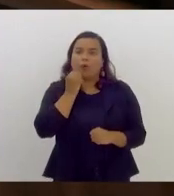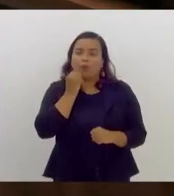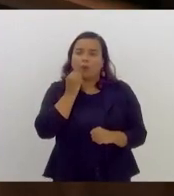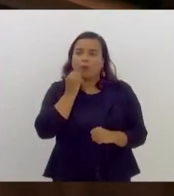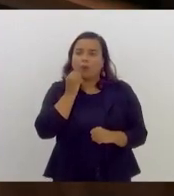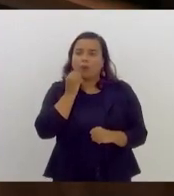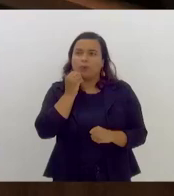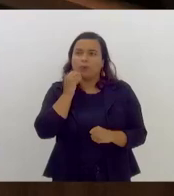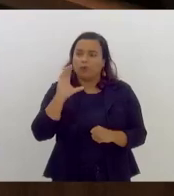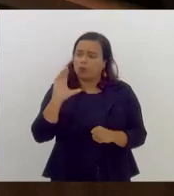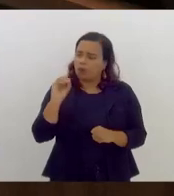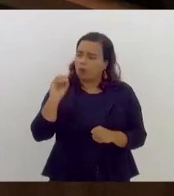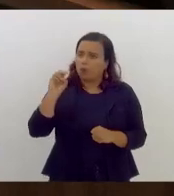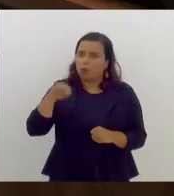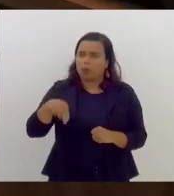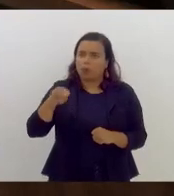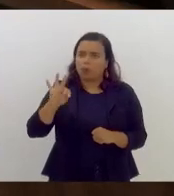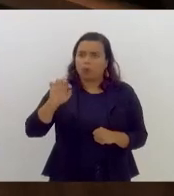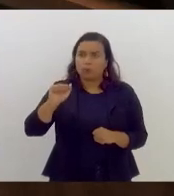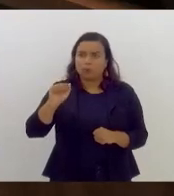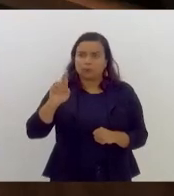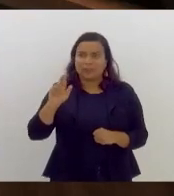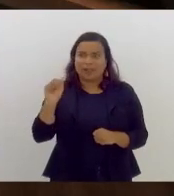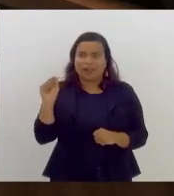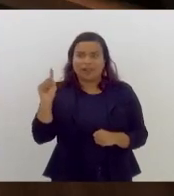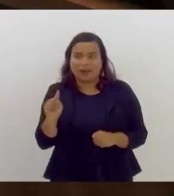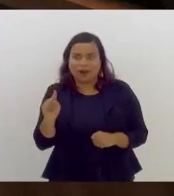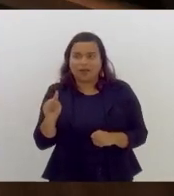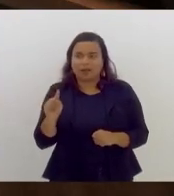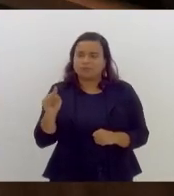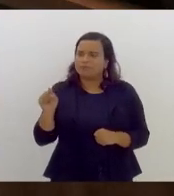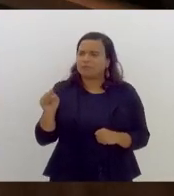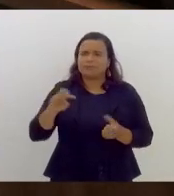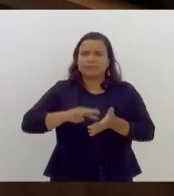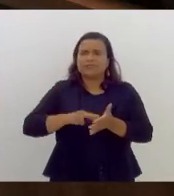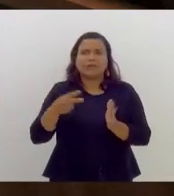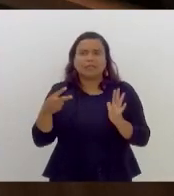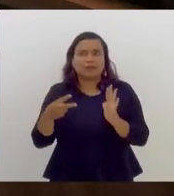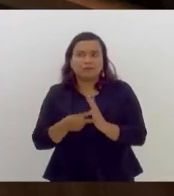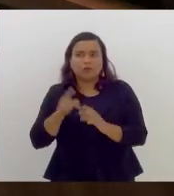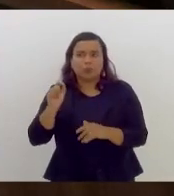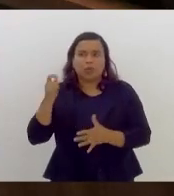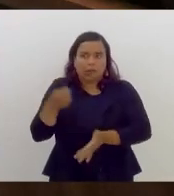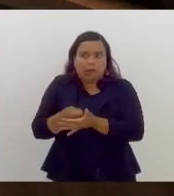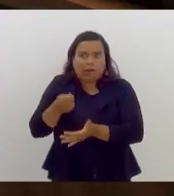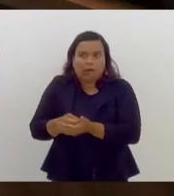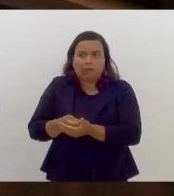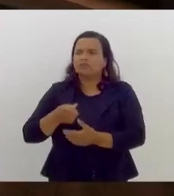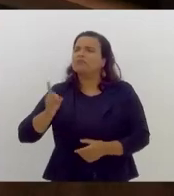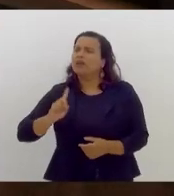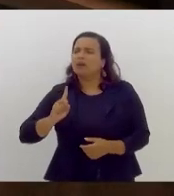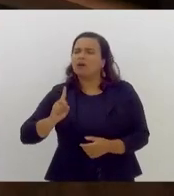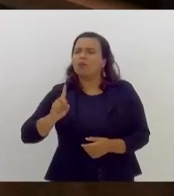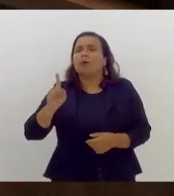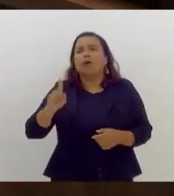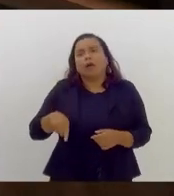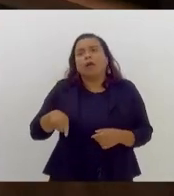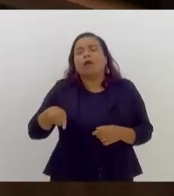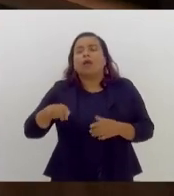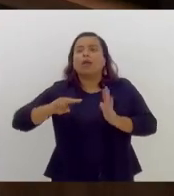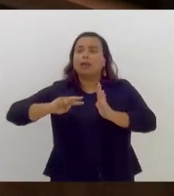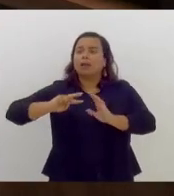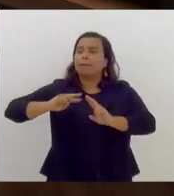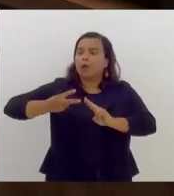o verbo contará não é determinativo, como deverá. Contará é uma